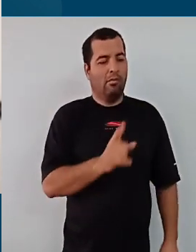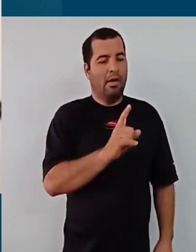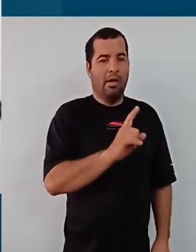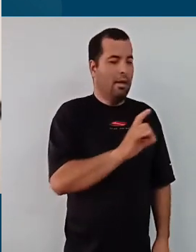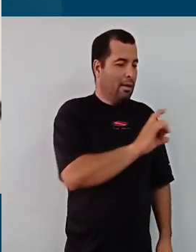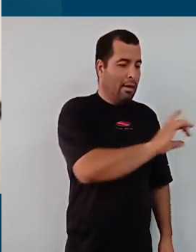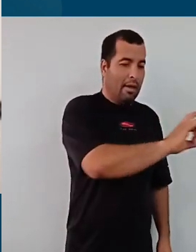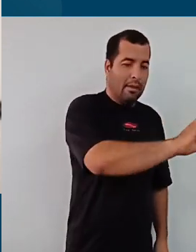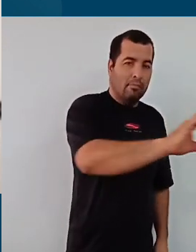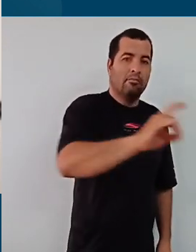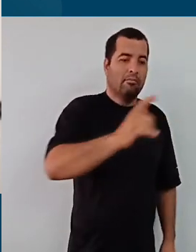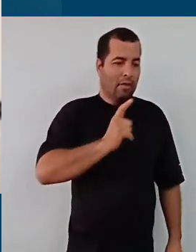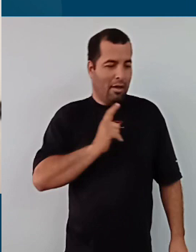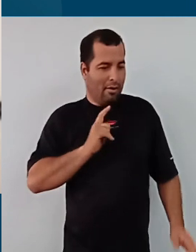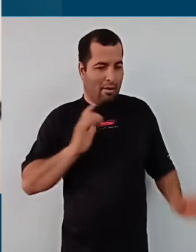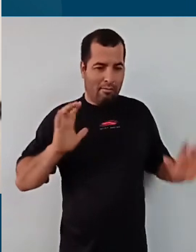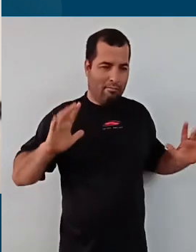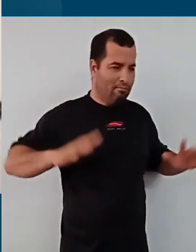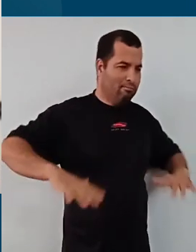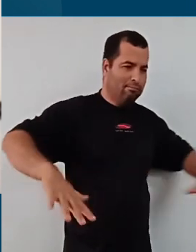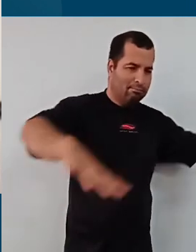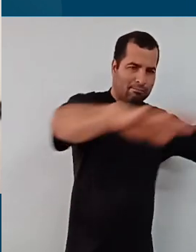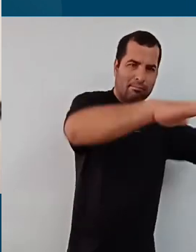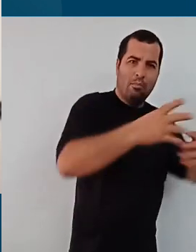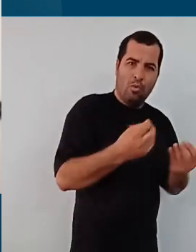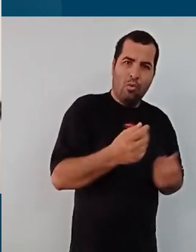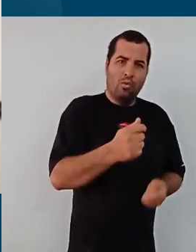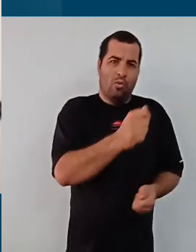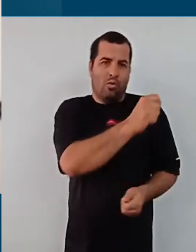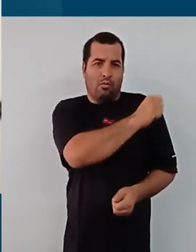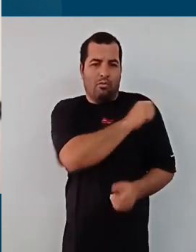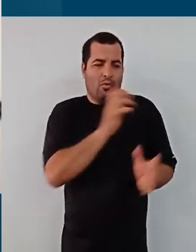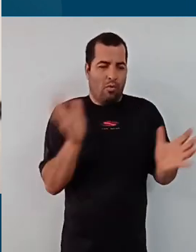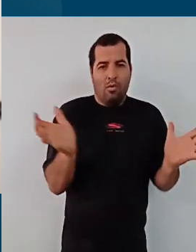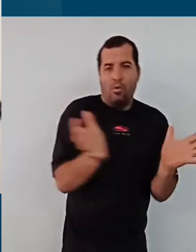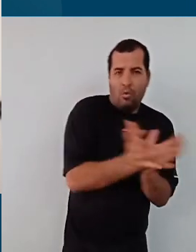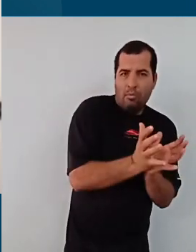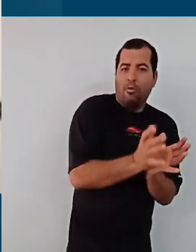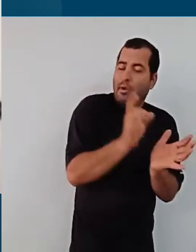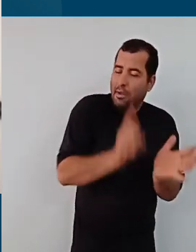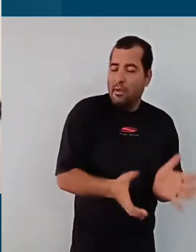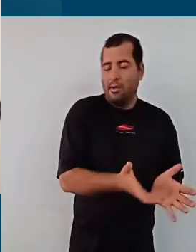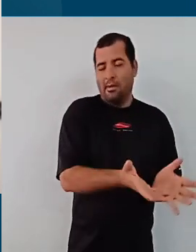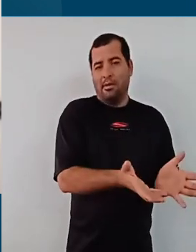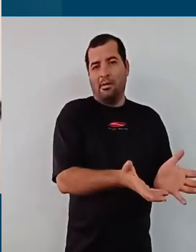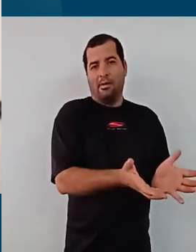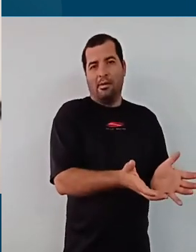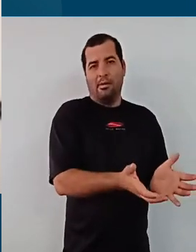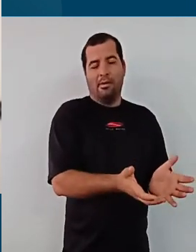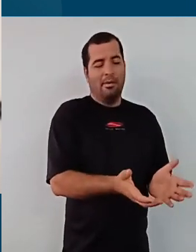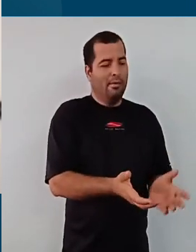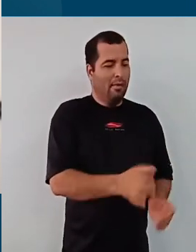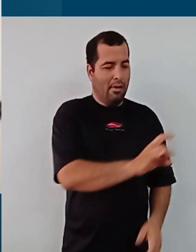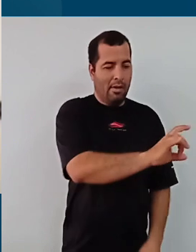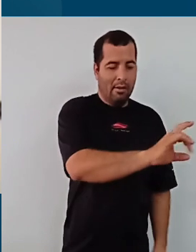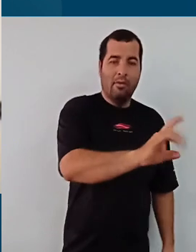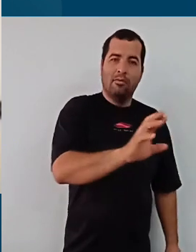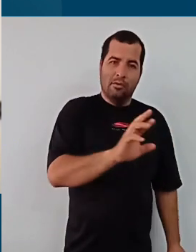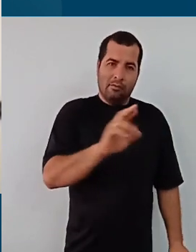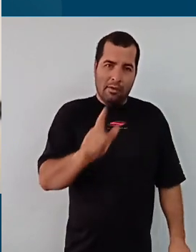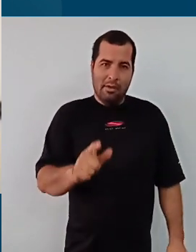lidando também com coletivos, né? Com grupos de crianças, né, que não podem